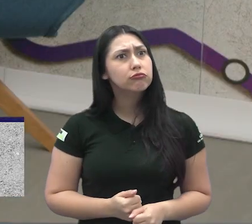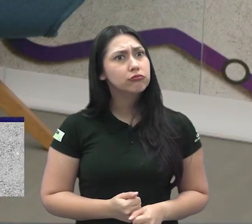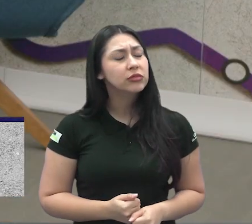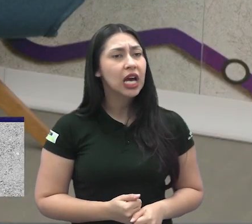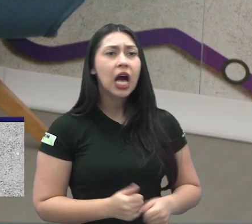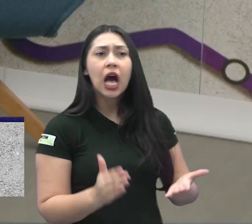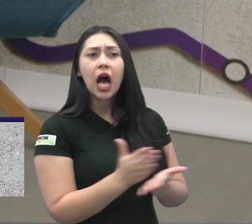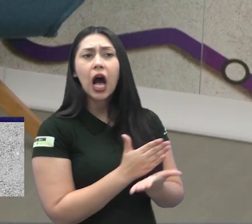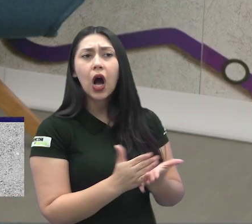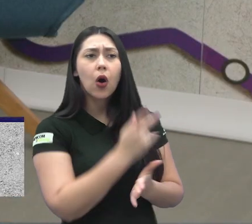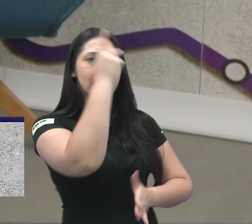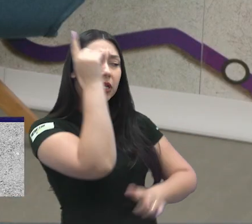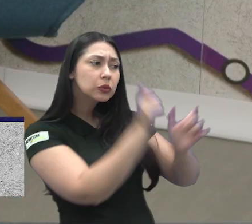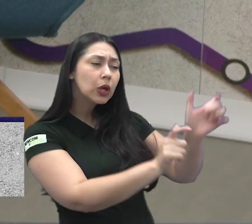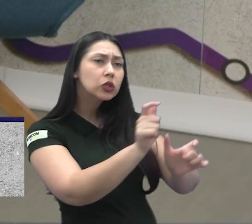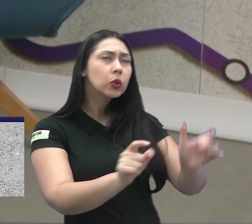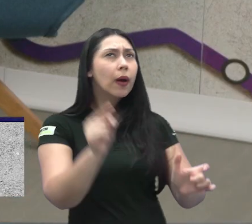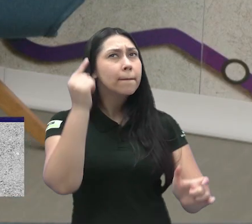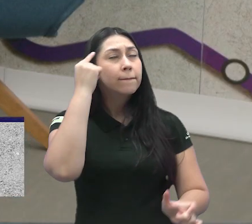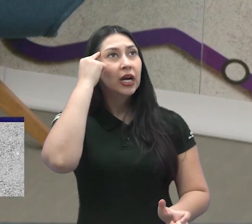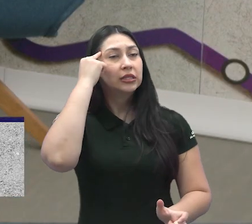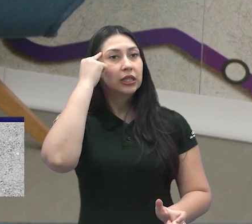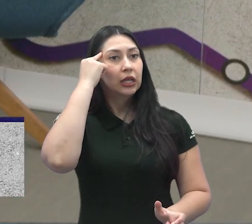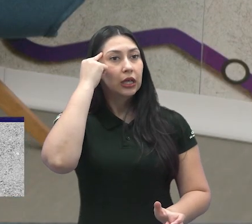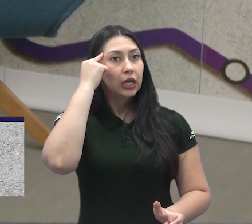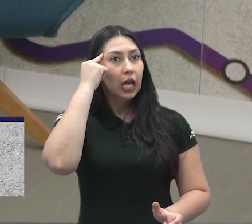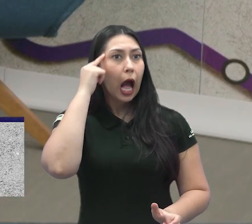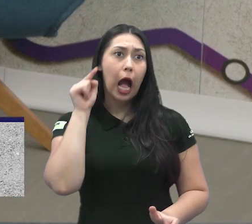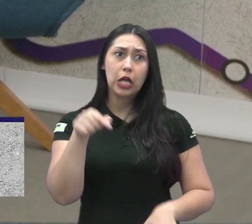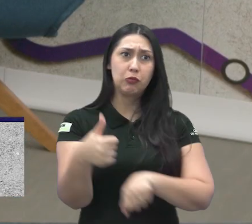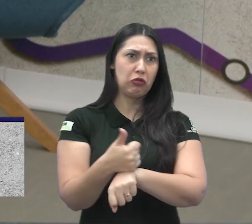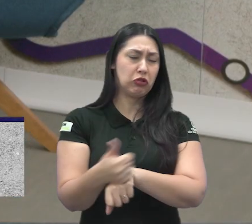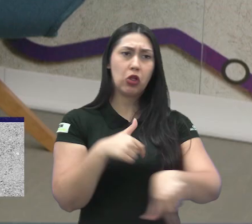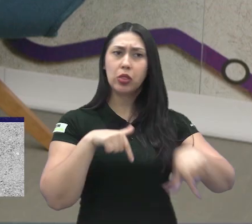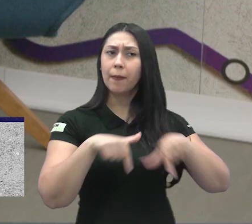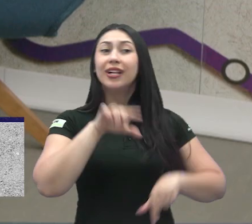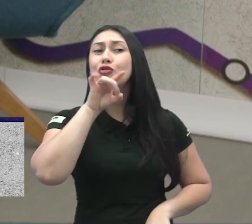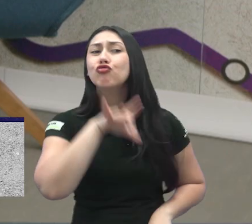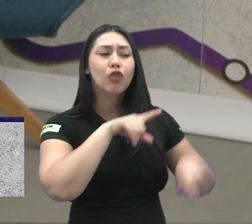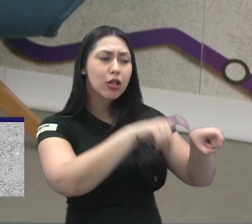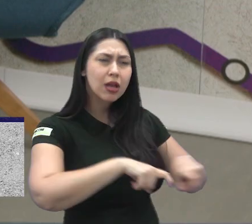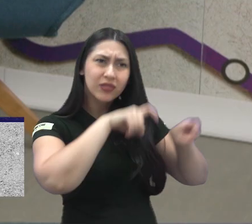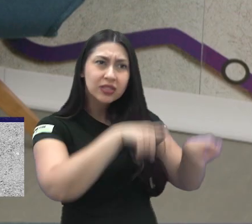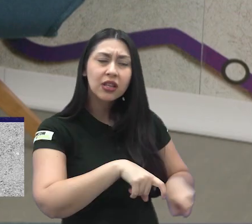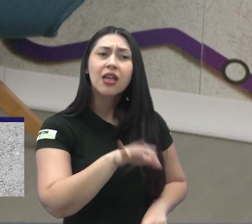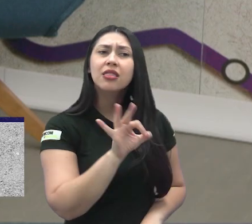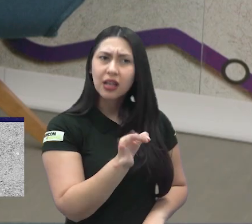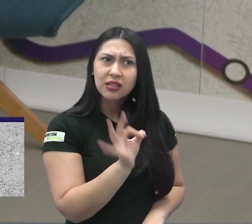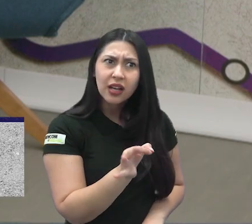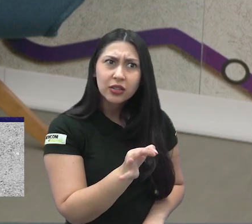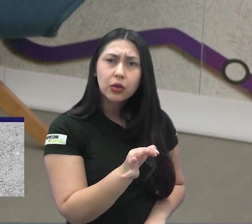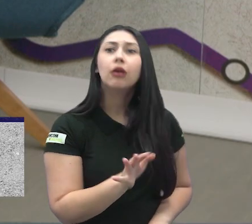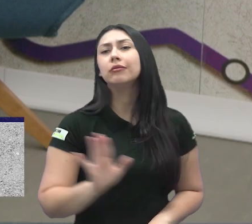Muita gente associa, Bruna, a zootecnia só na pecuária, Isso é isso mesmo ou vai